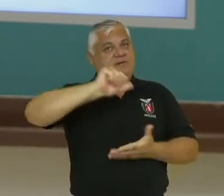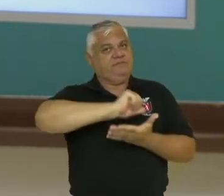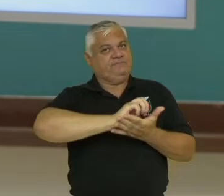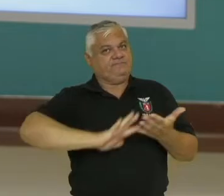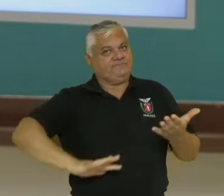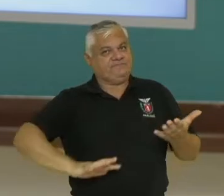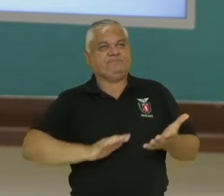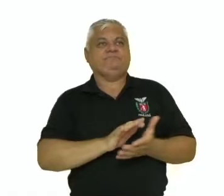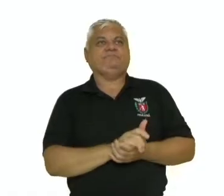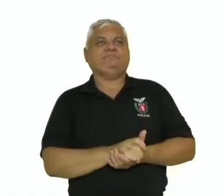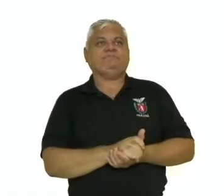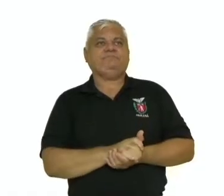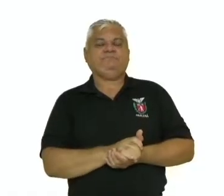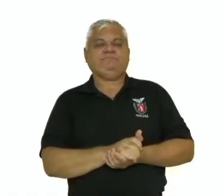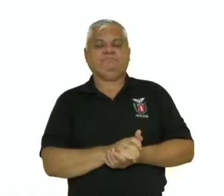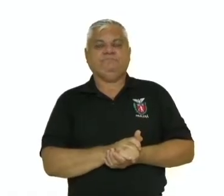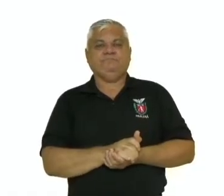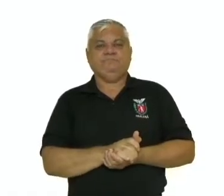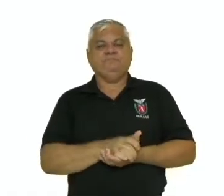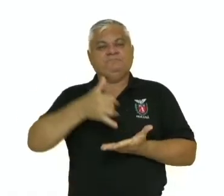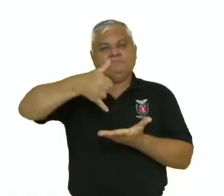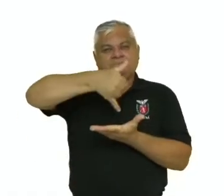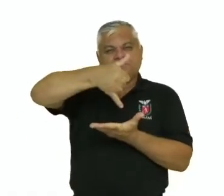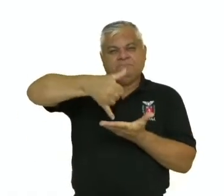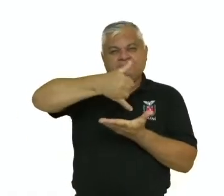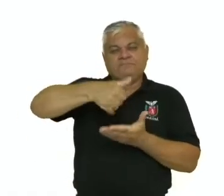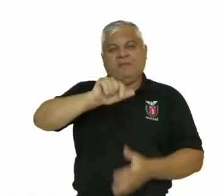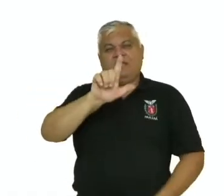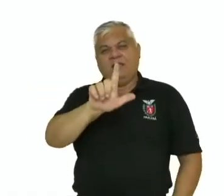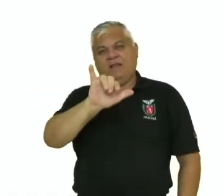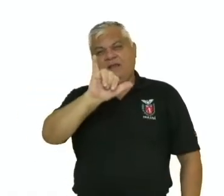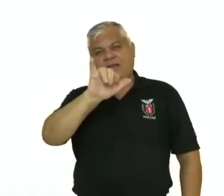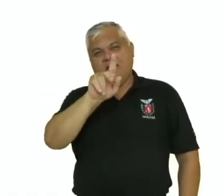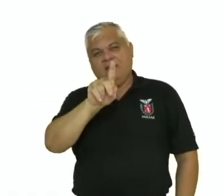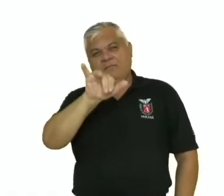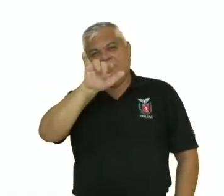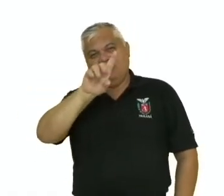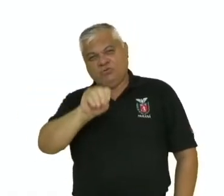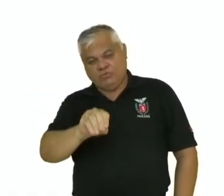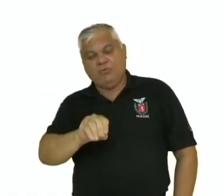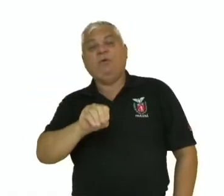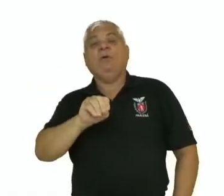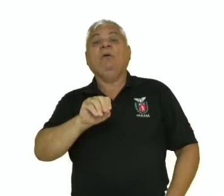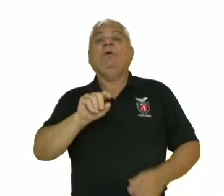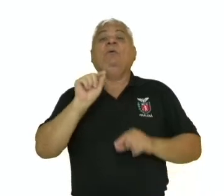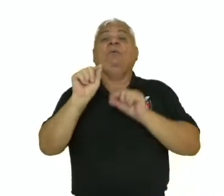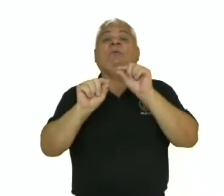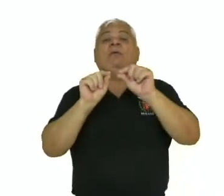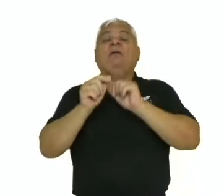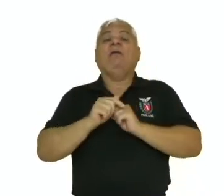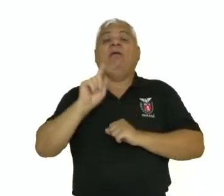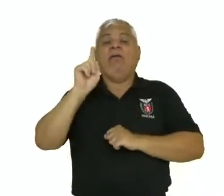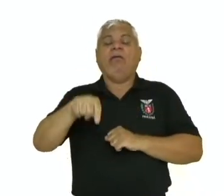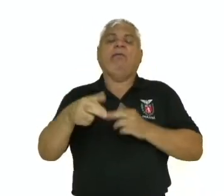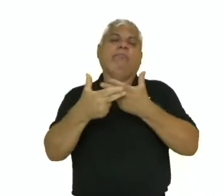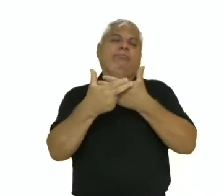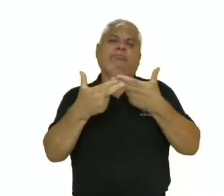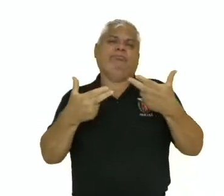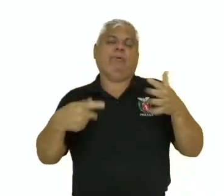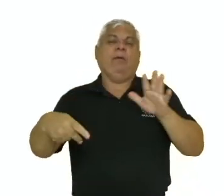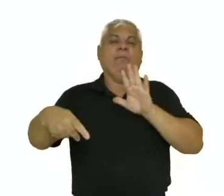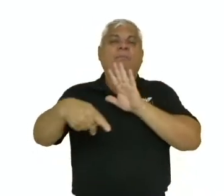primeira atividade. Os lipídios, chamados popularmente de gorduras, são substâncias que se